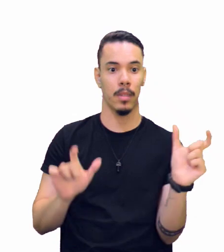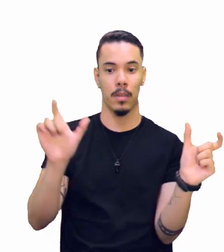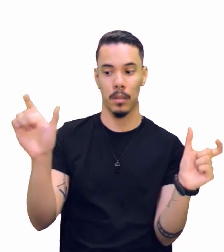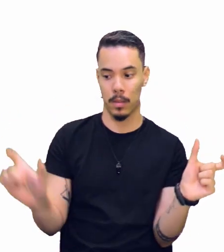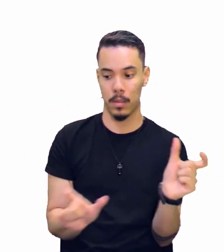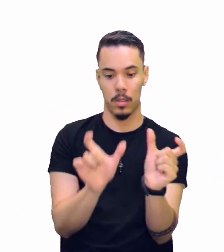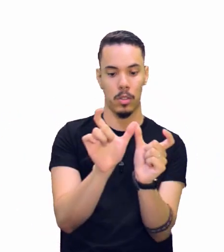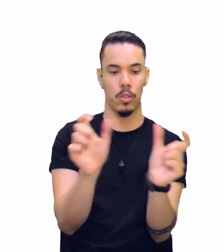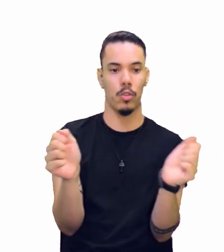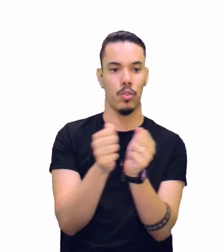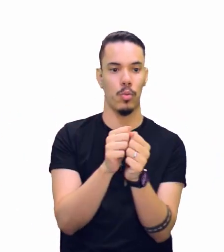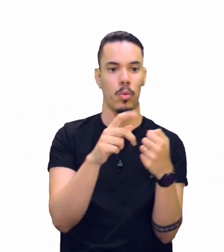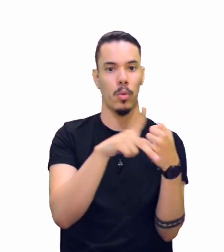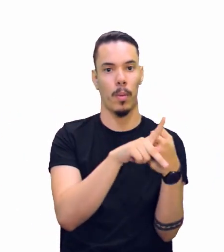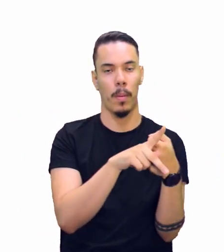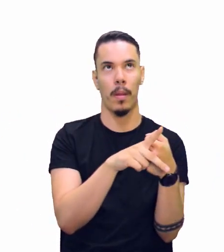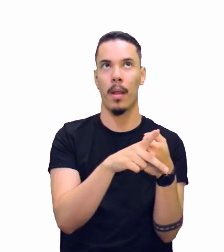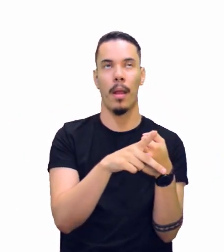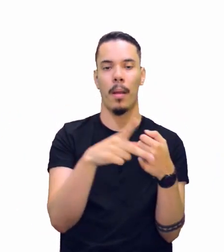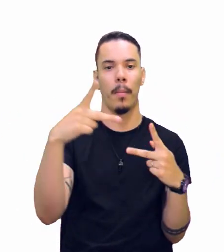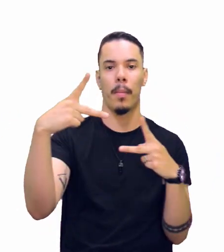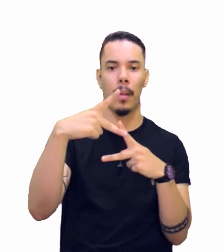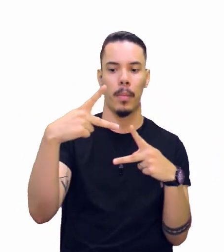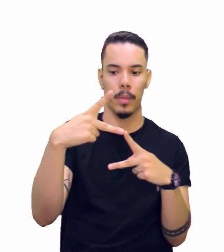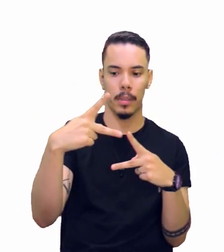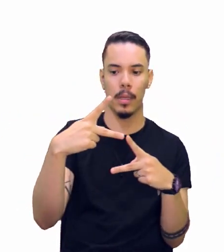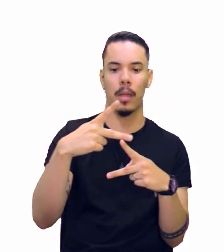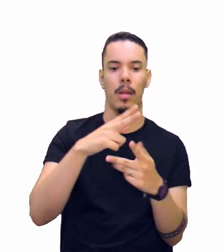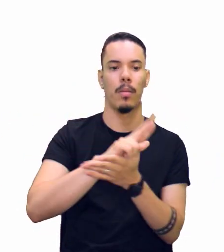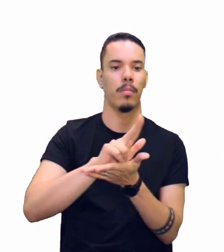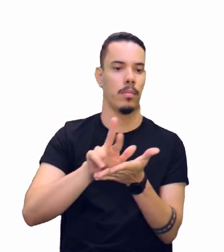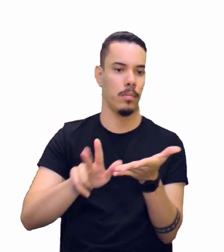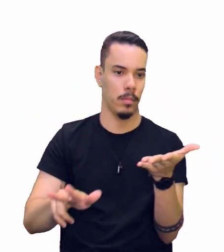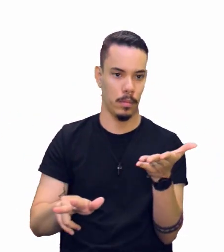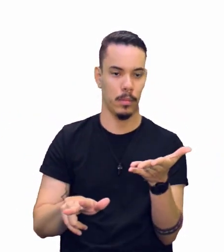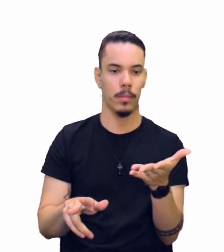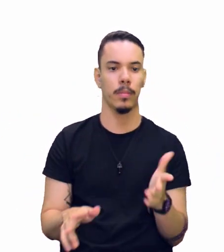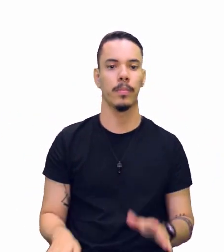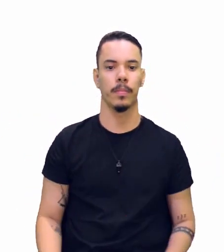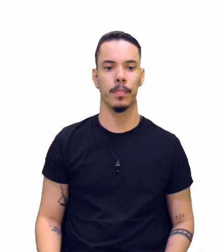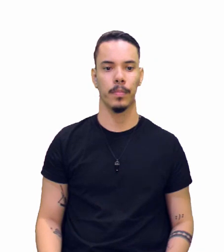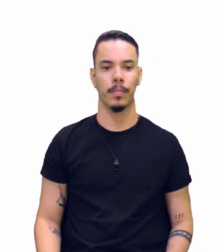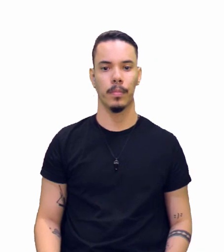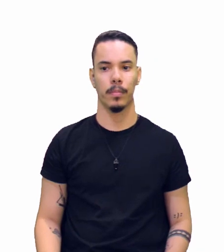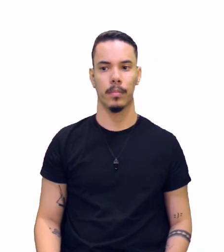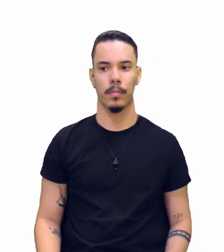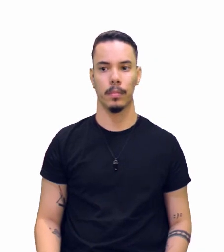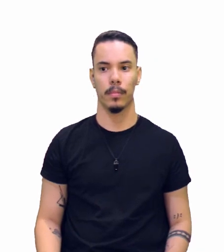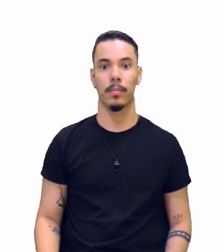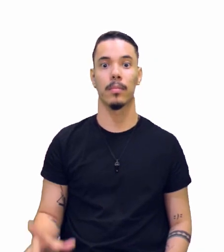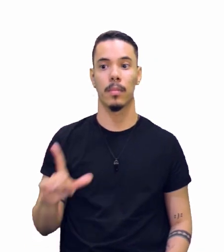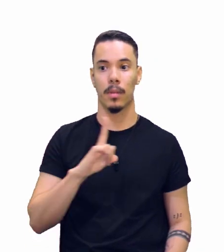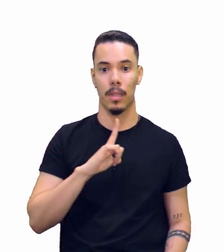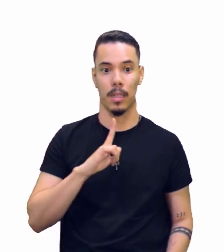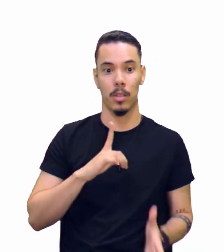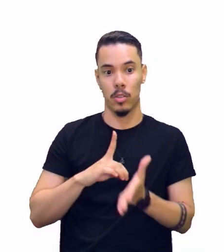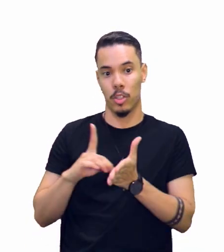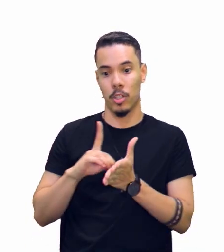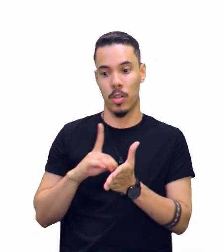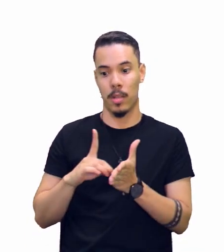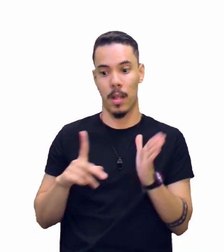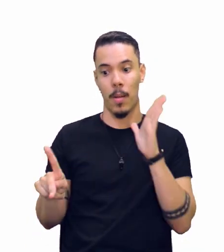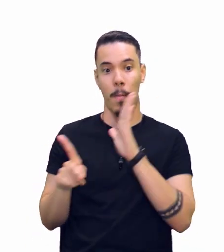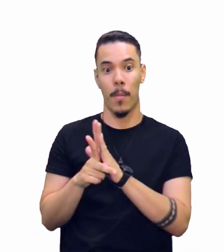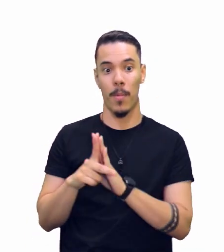uma preposição, é que muda mesmo. É um dos verbos mais utilizados, tem às vezes não, perdão, tem um dicionário só para ele, só para tu